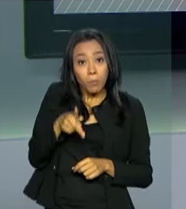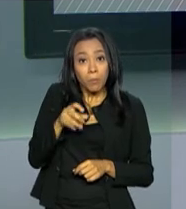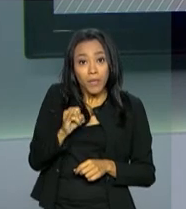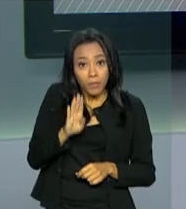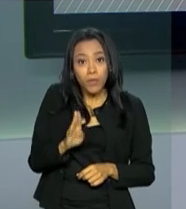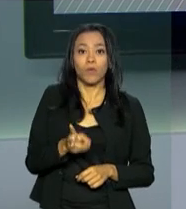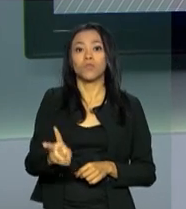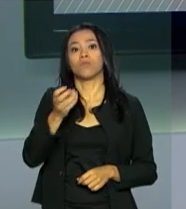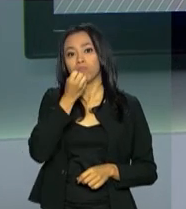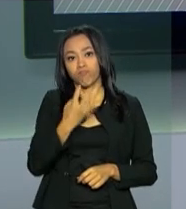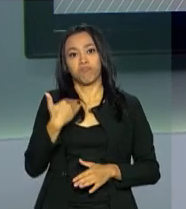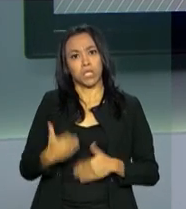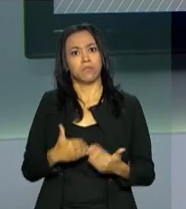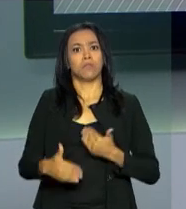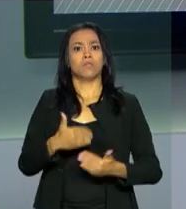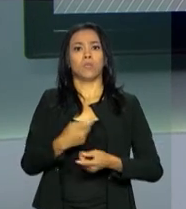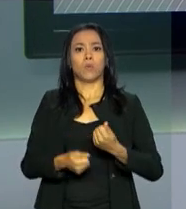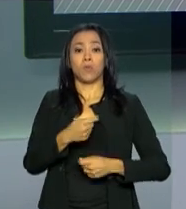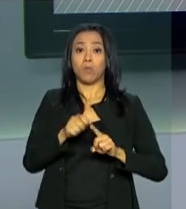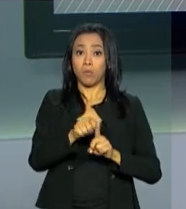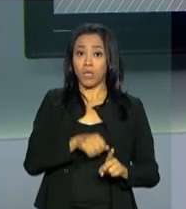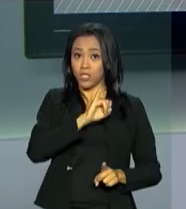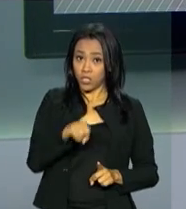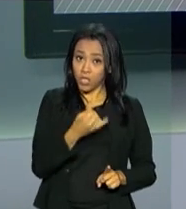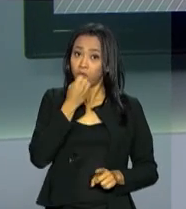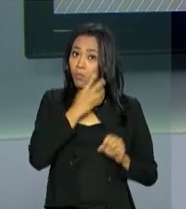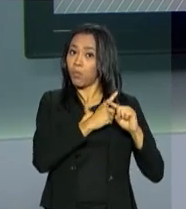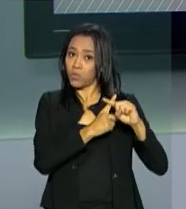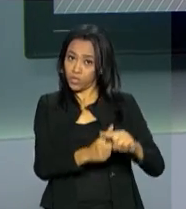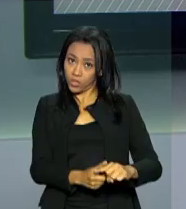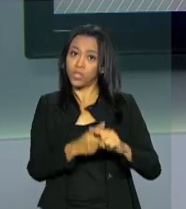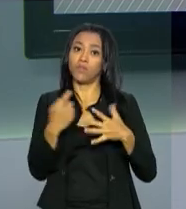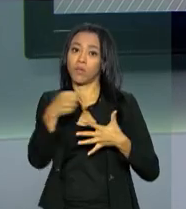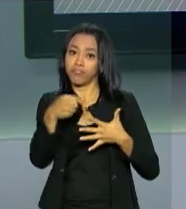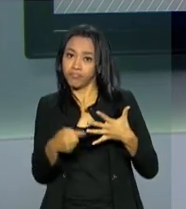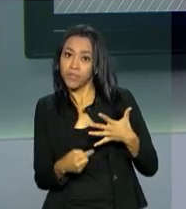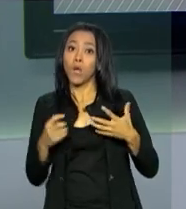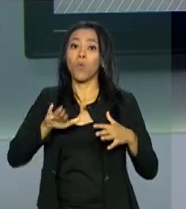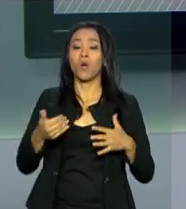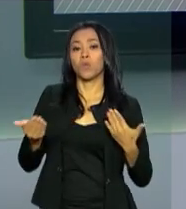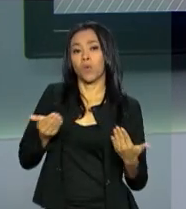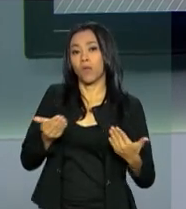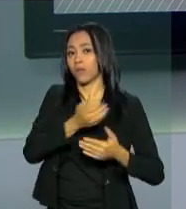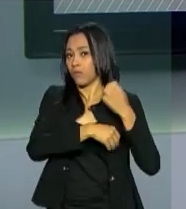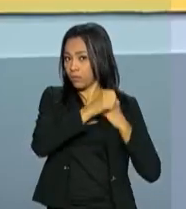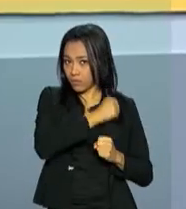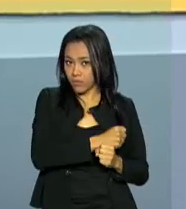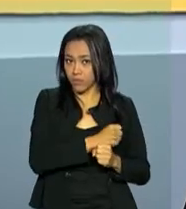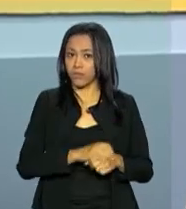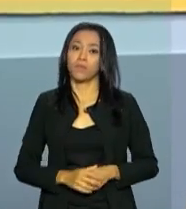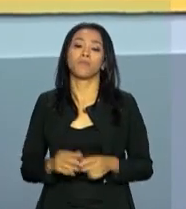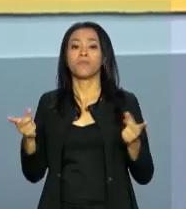o crescimento da economia em janeiro todos os indicadores foram positivos quando a comparação é feita em relação ao ano passado